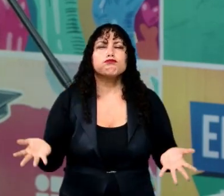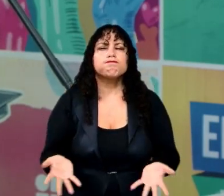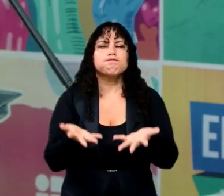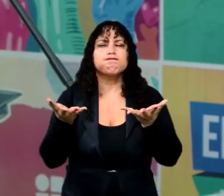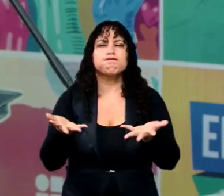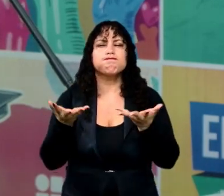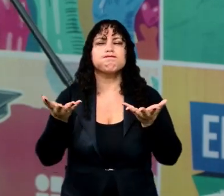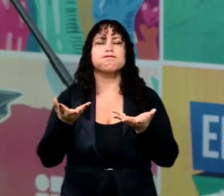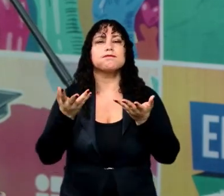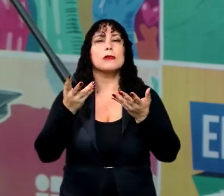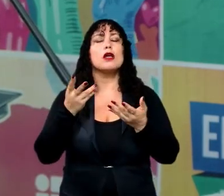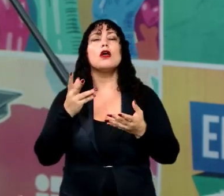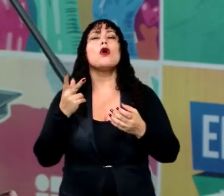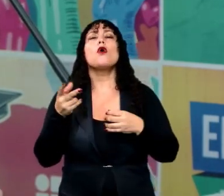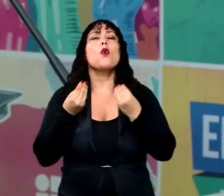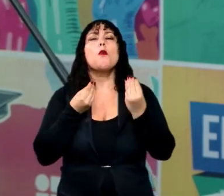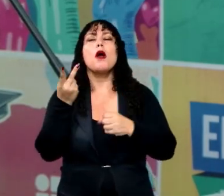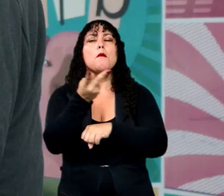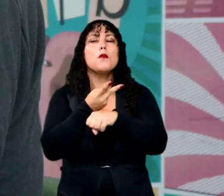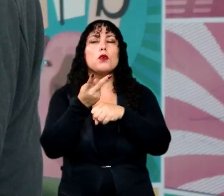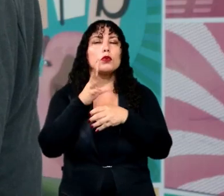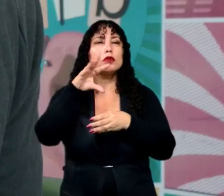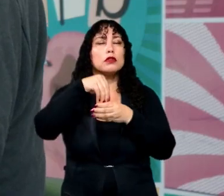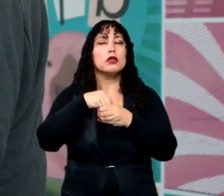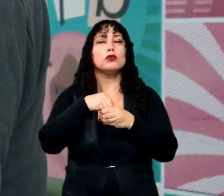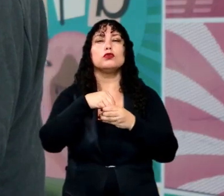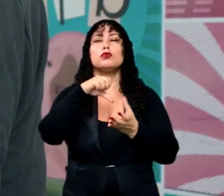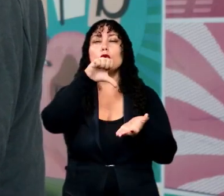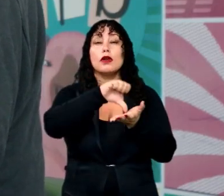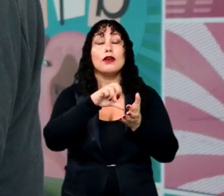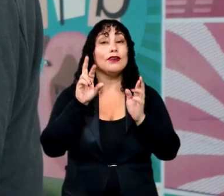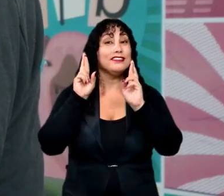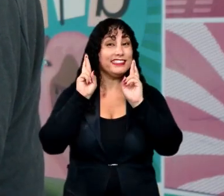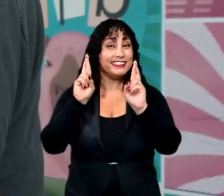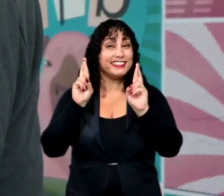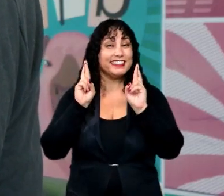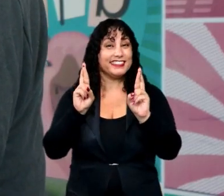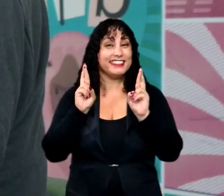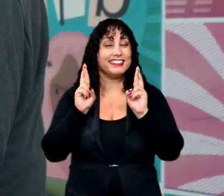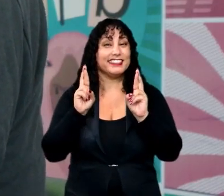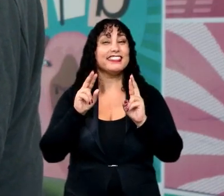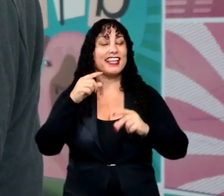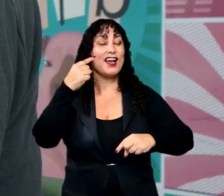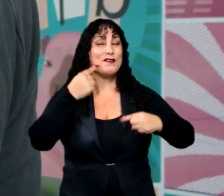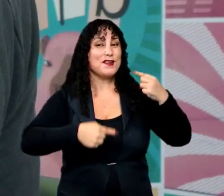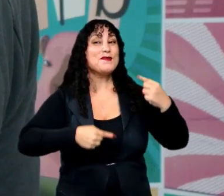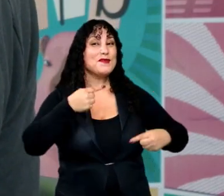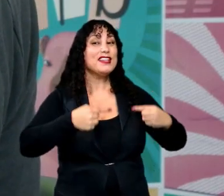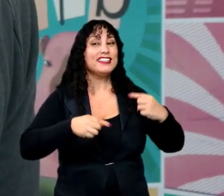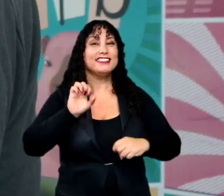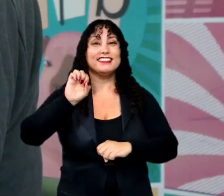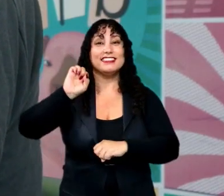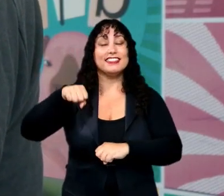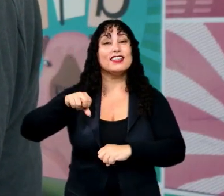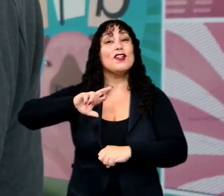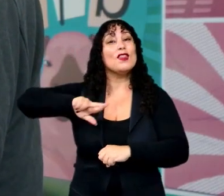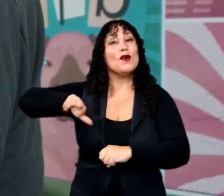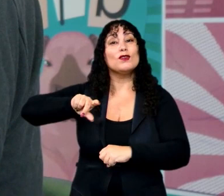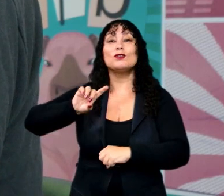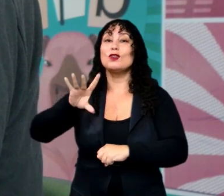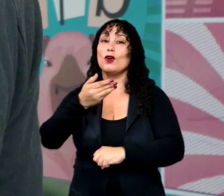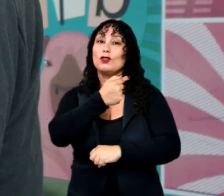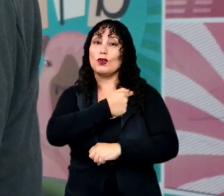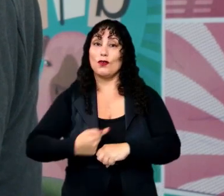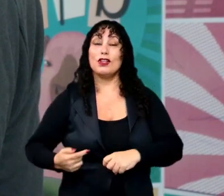a procura dele dentro do campus e eu espero que sim seja uma política não somente de governo né de